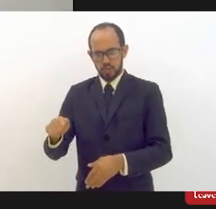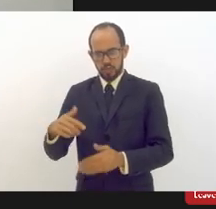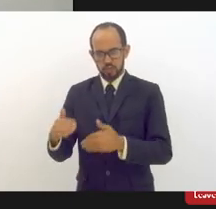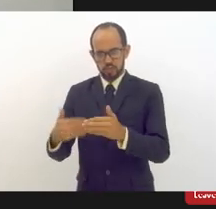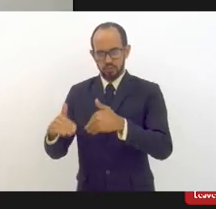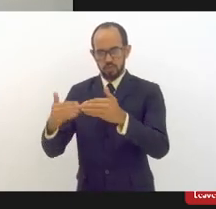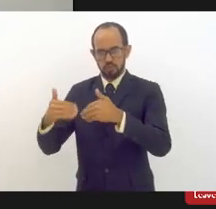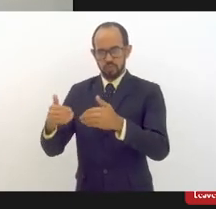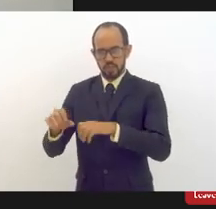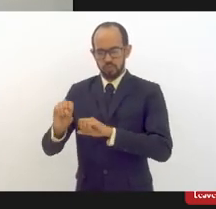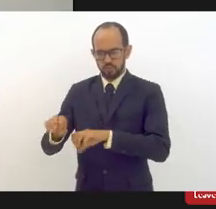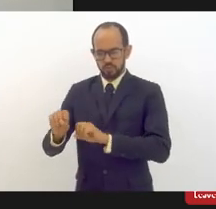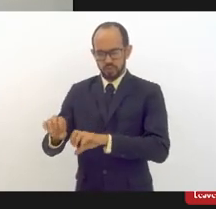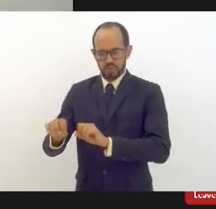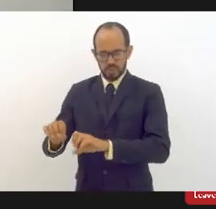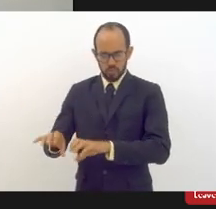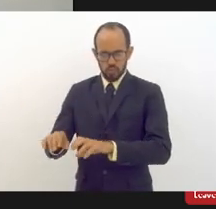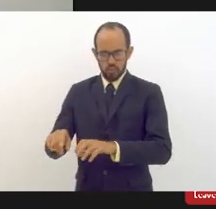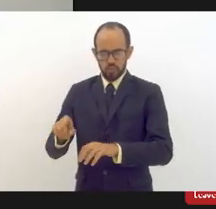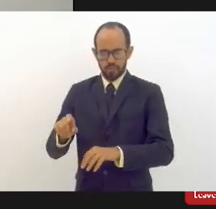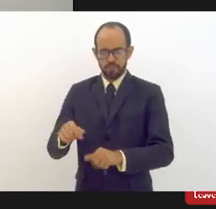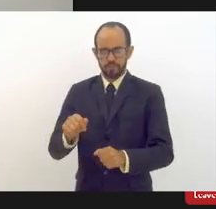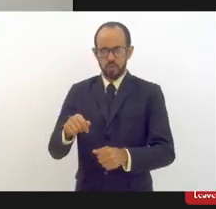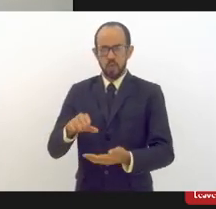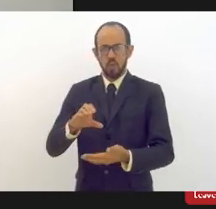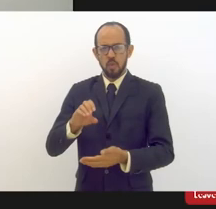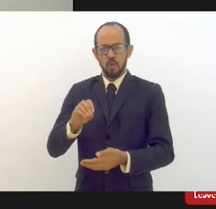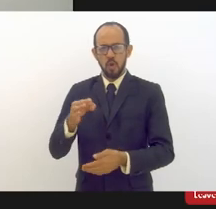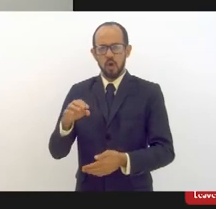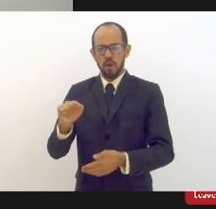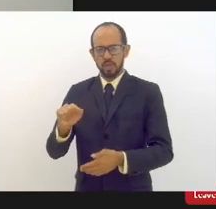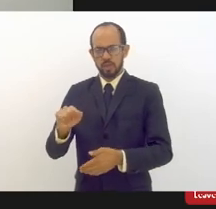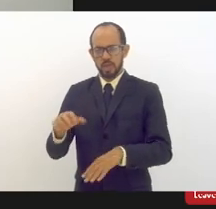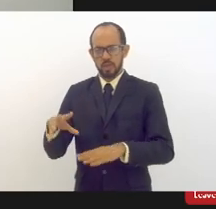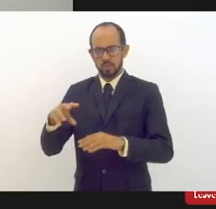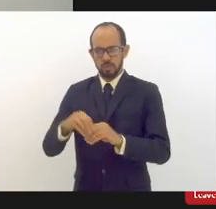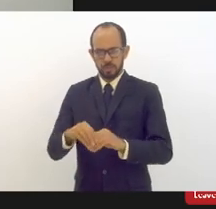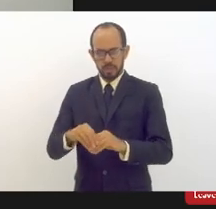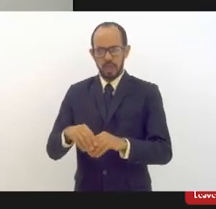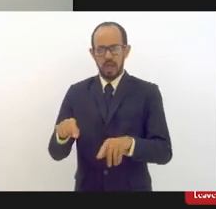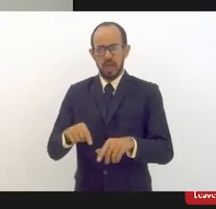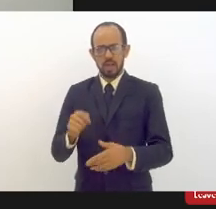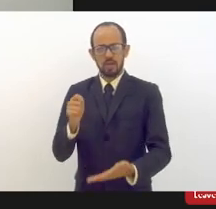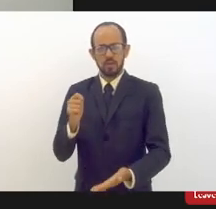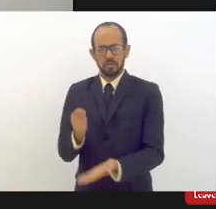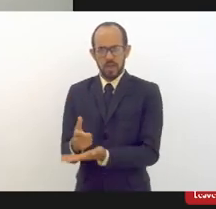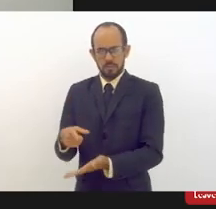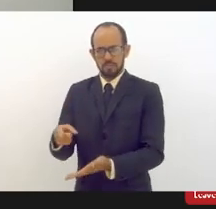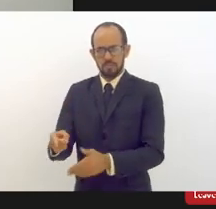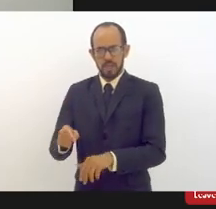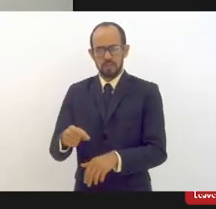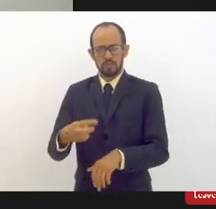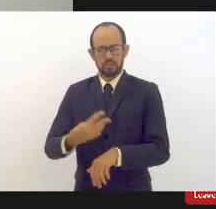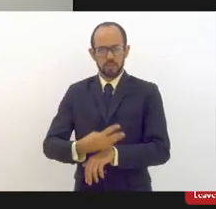das unidades de ensino, com a cota extra, com o pagamento das contratadas, das